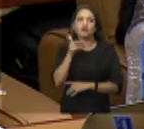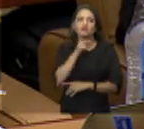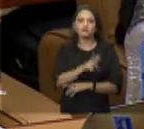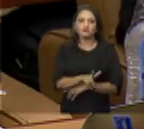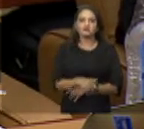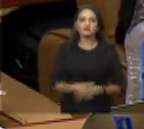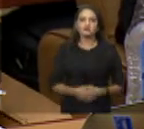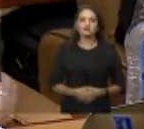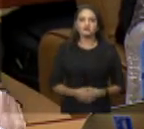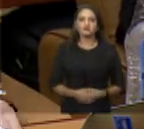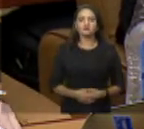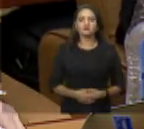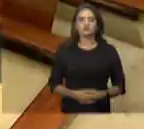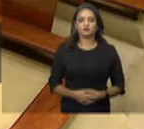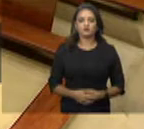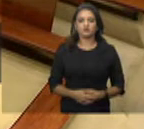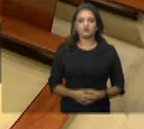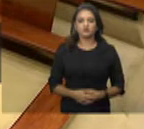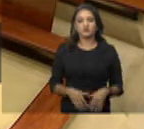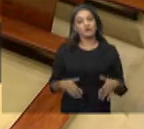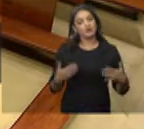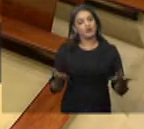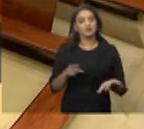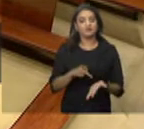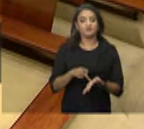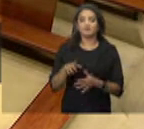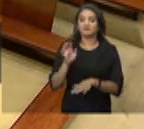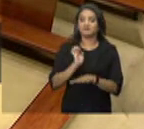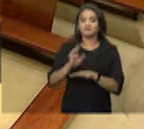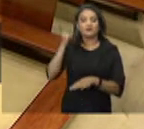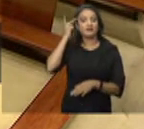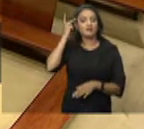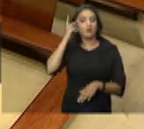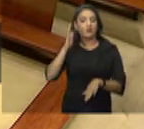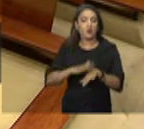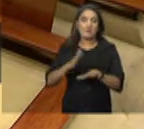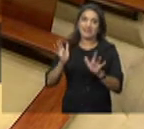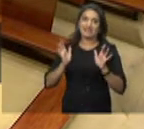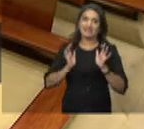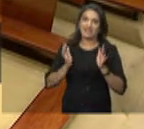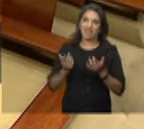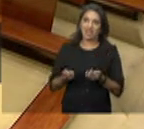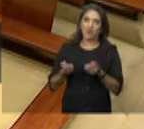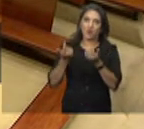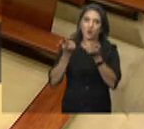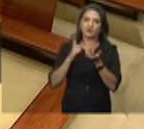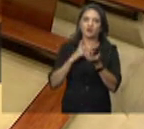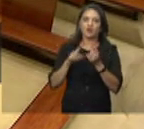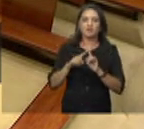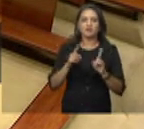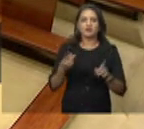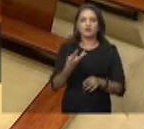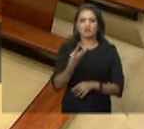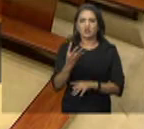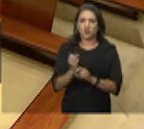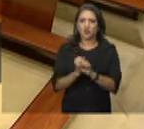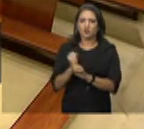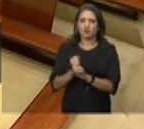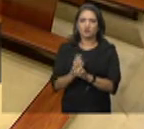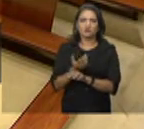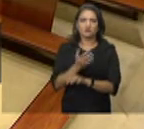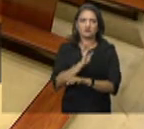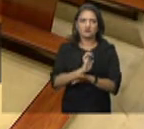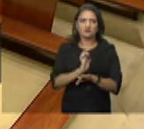possível pois então é verdade que São Paulo é um estado mais rico da Federação mas mas é verdade que em 34 anos os outros estados